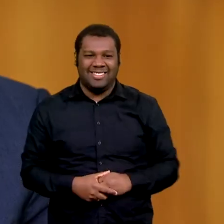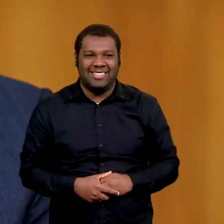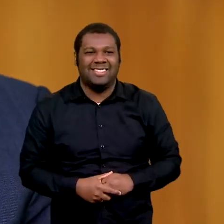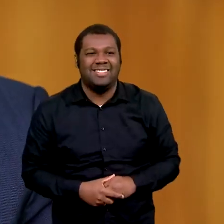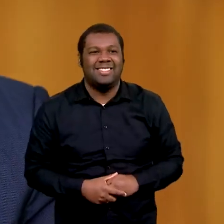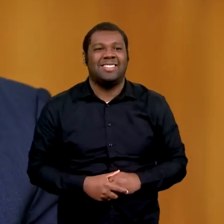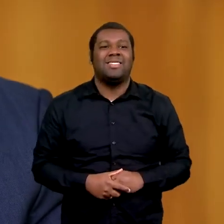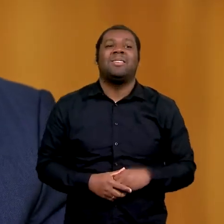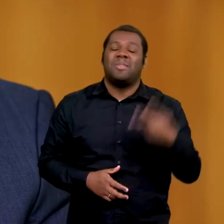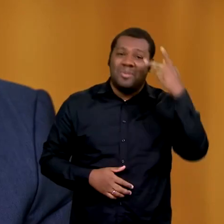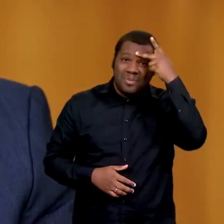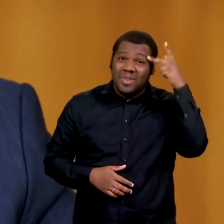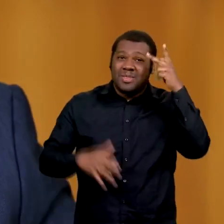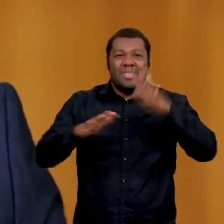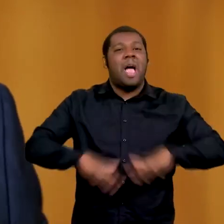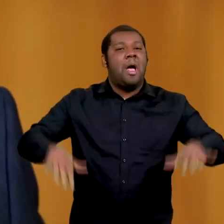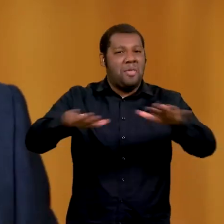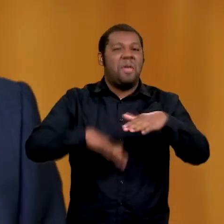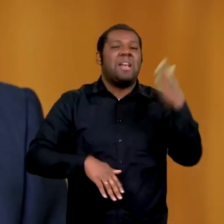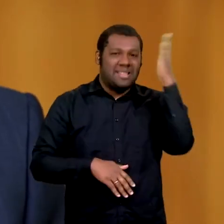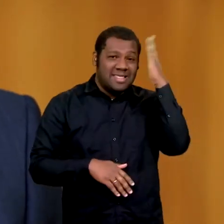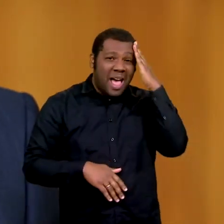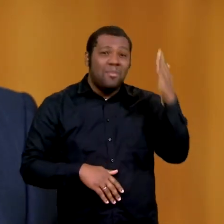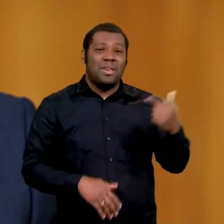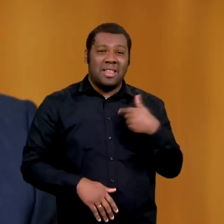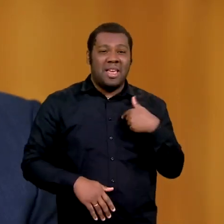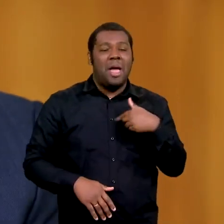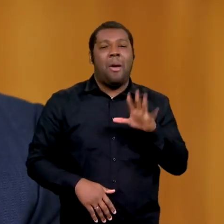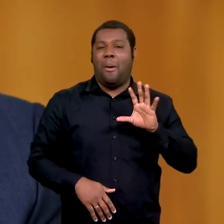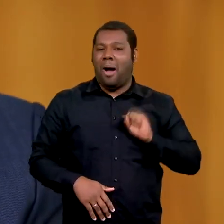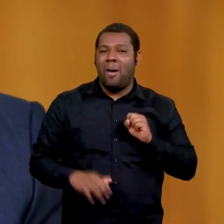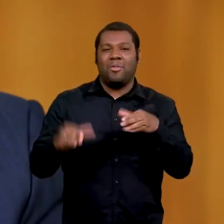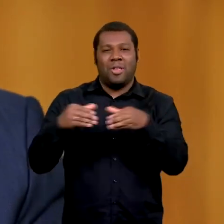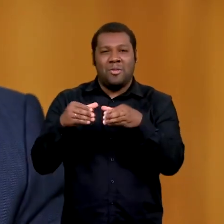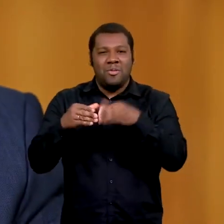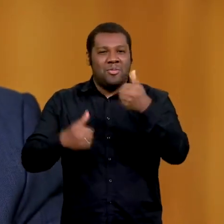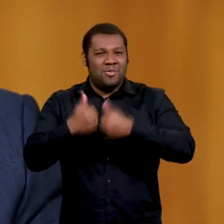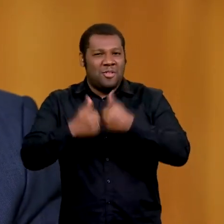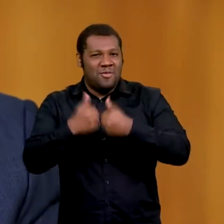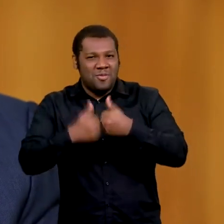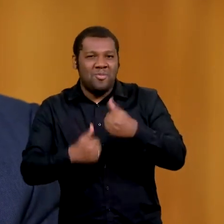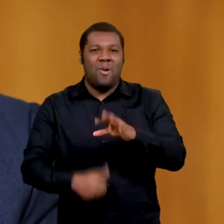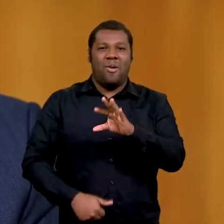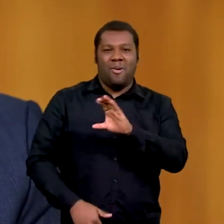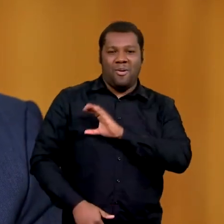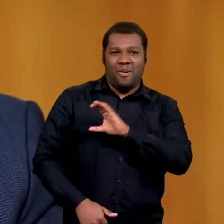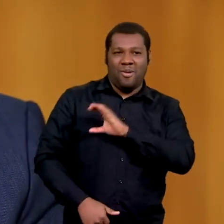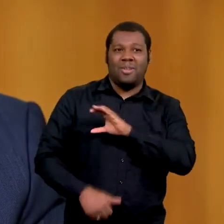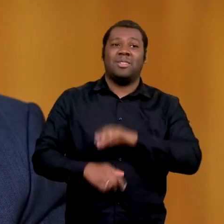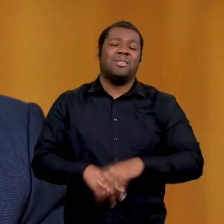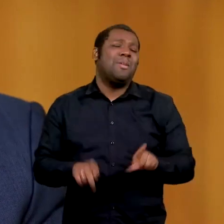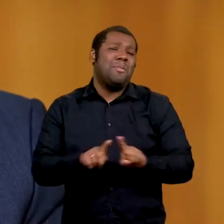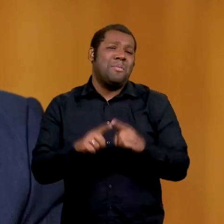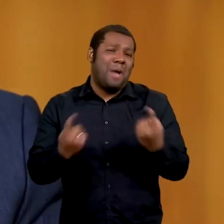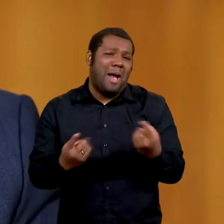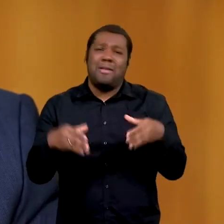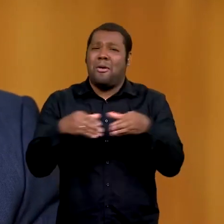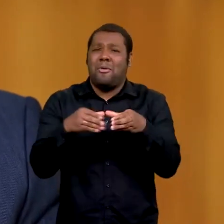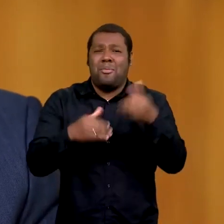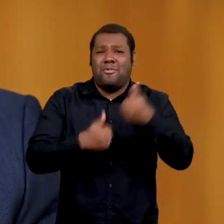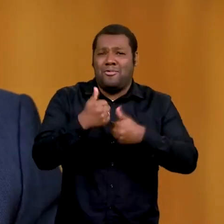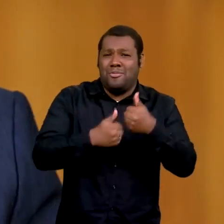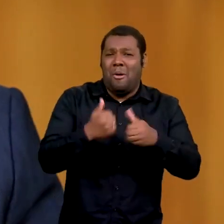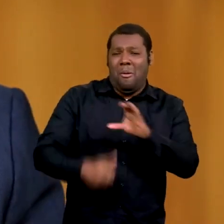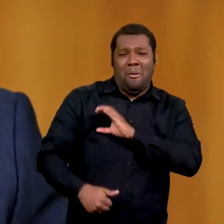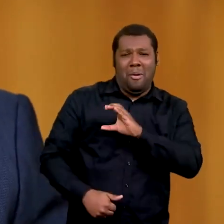todo mundo sabe que eu sou corintiano tanto não sabe que eu que eu gosto de futebol mas o Corinthians não anda bem das férias não anda mais